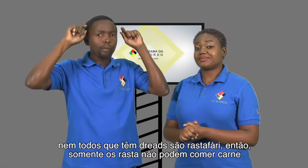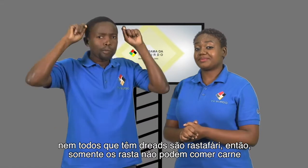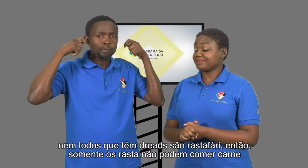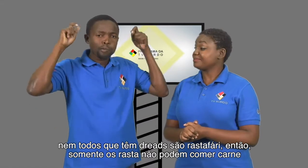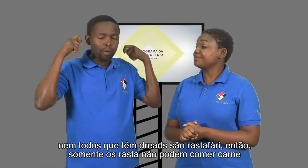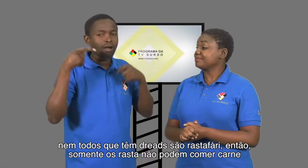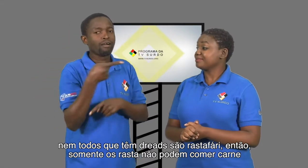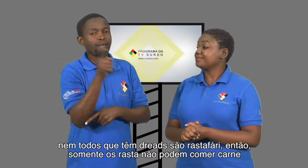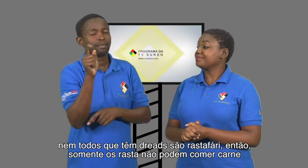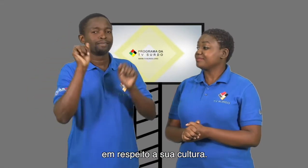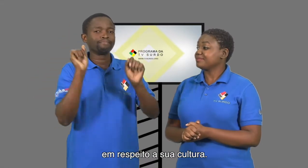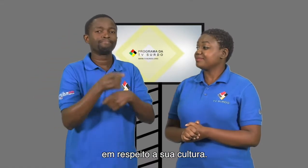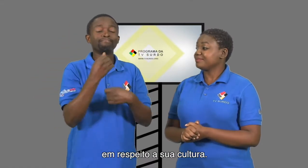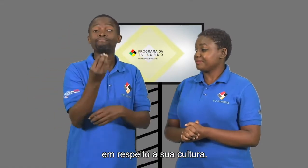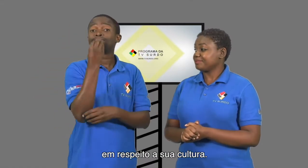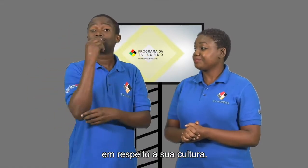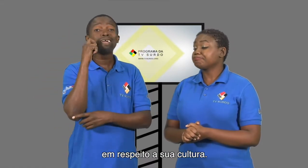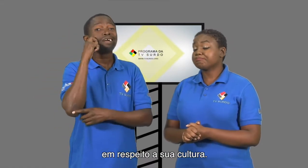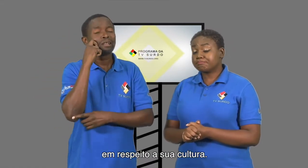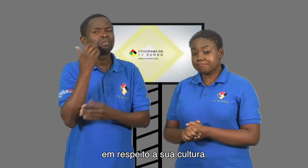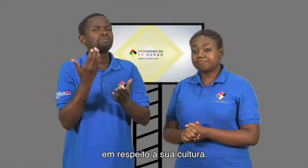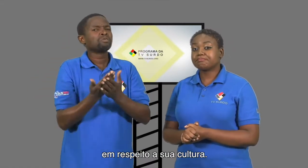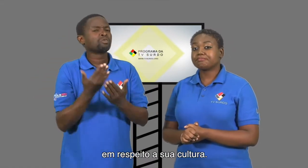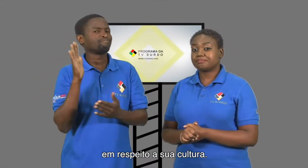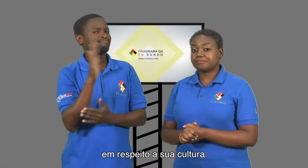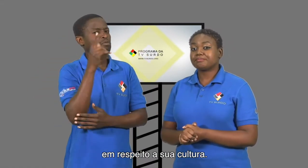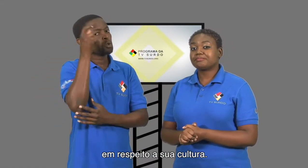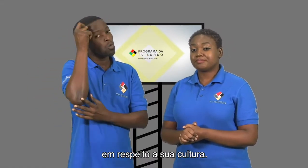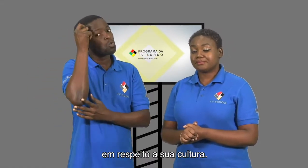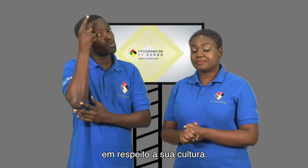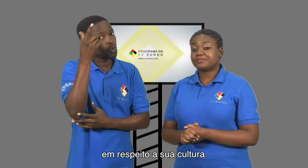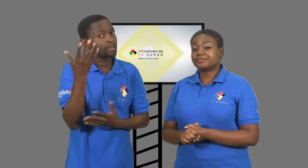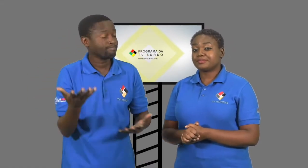não podem comer carne em respeito à sua cultura.